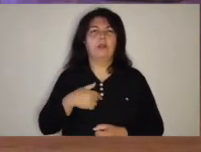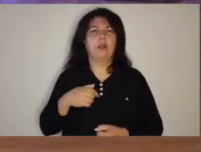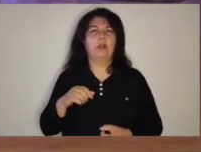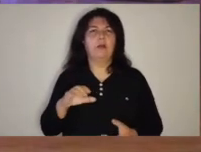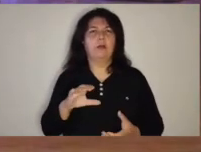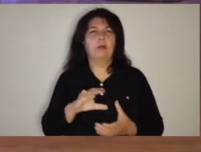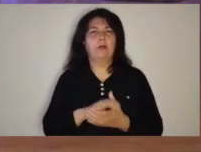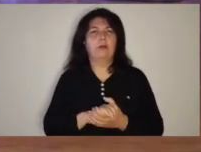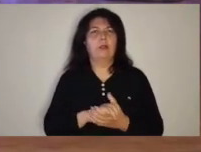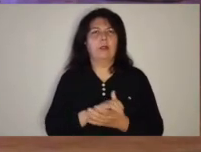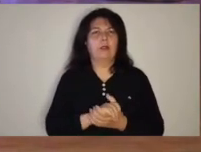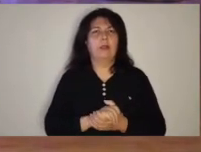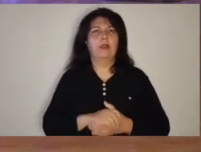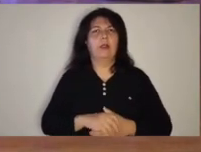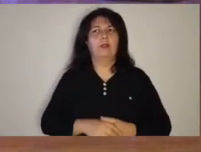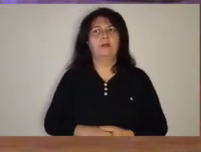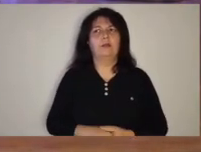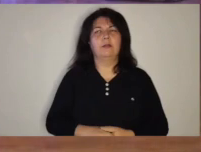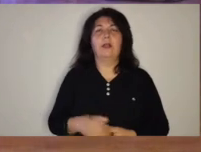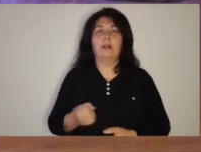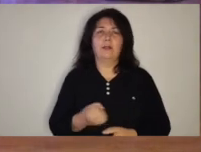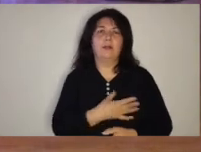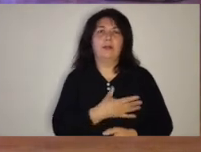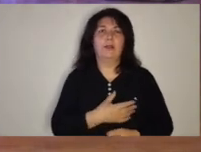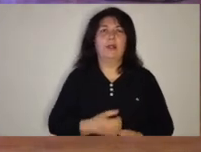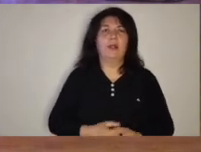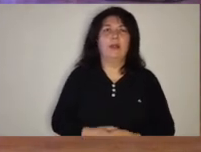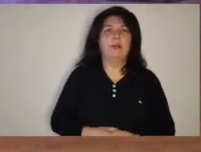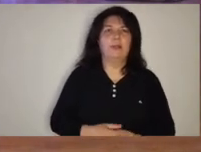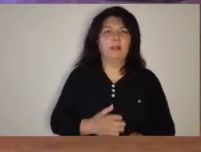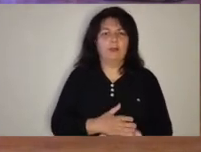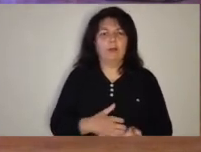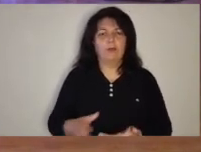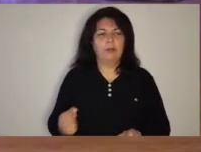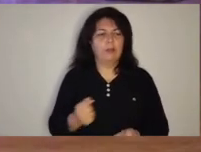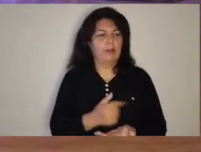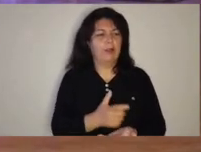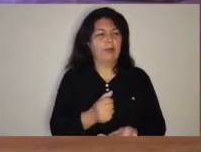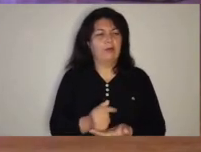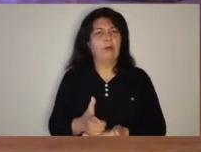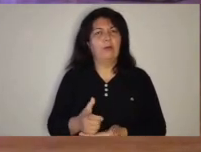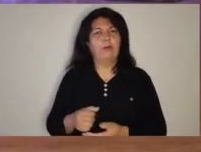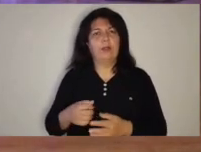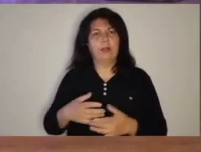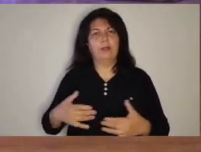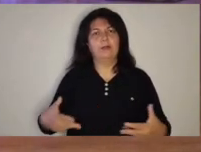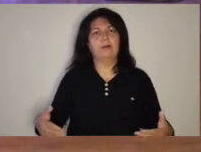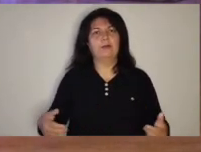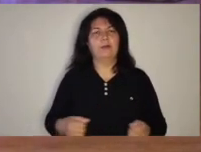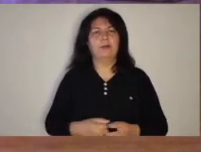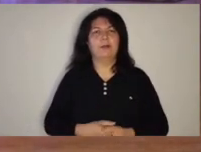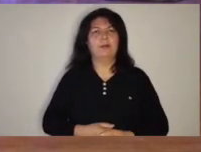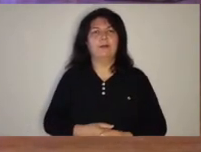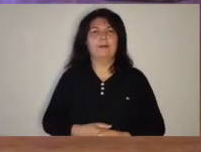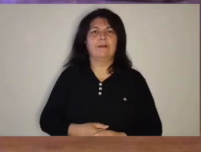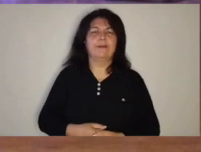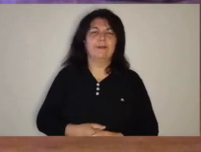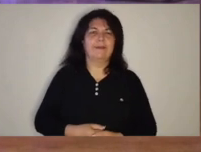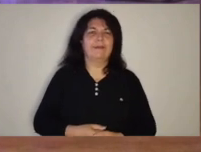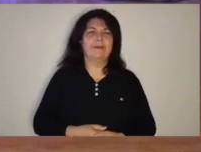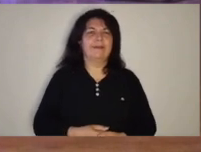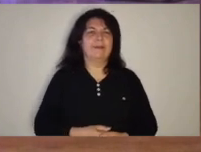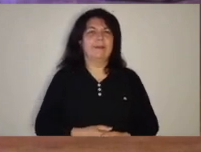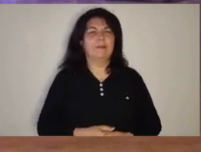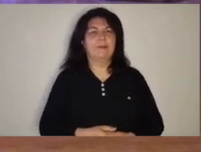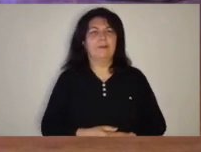completar, eu estava com 17, eu ia fazer 18 anos, eu ia casar com 18 anos. Já estava começando a trazer as coisas,